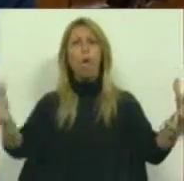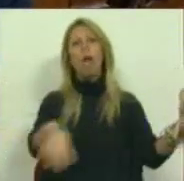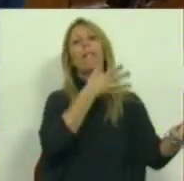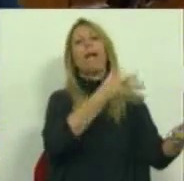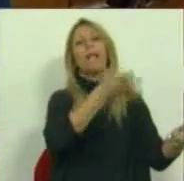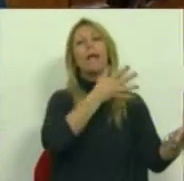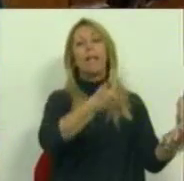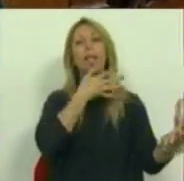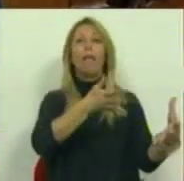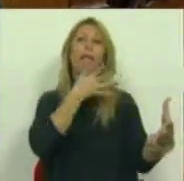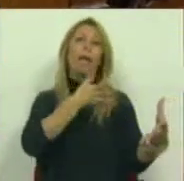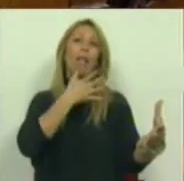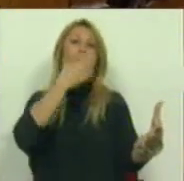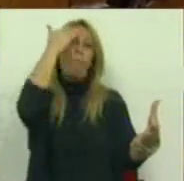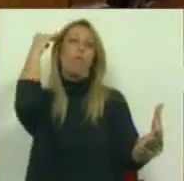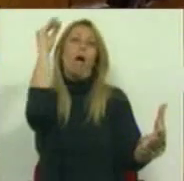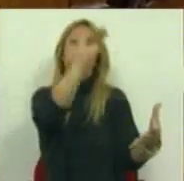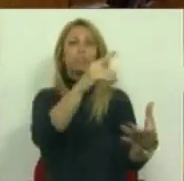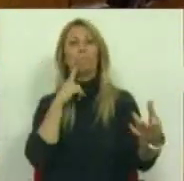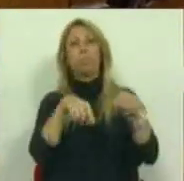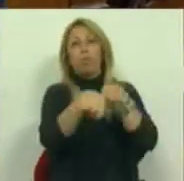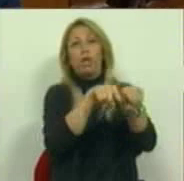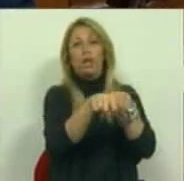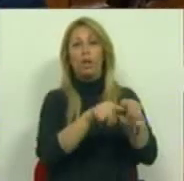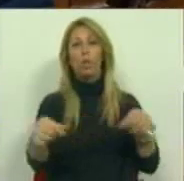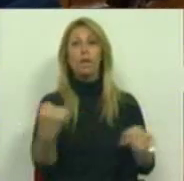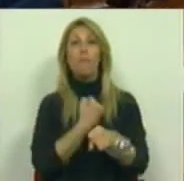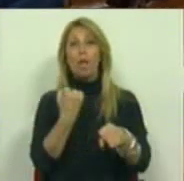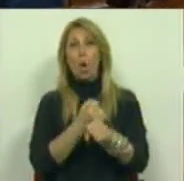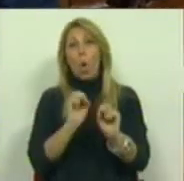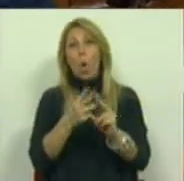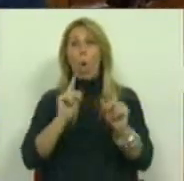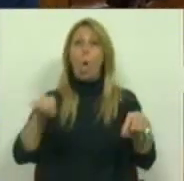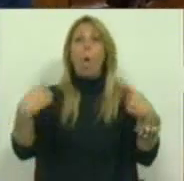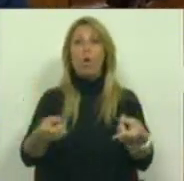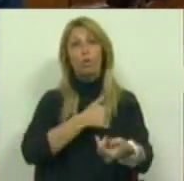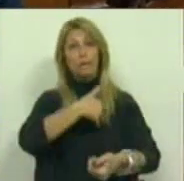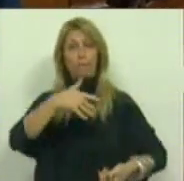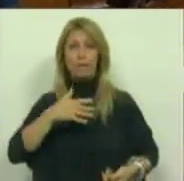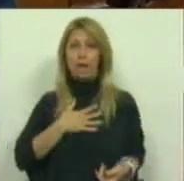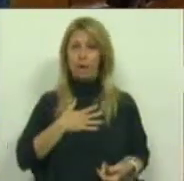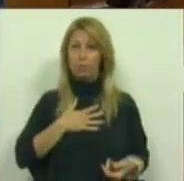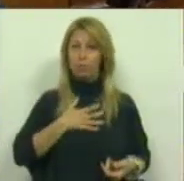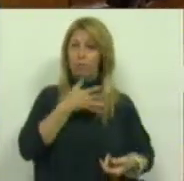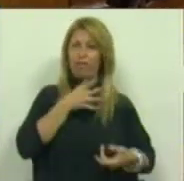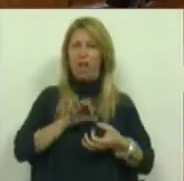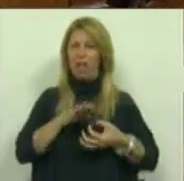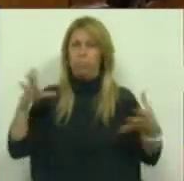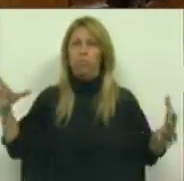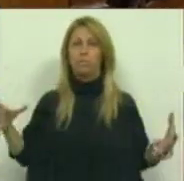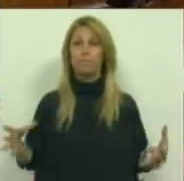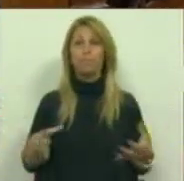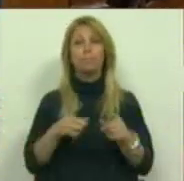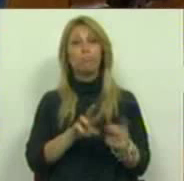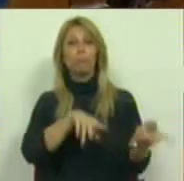tinham quer sobre os políticos, quer sobre os trabalhadores, quer mesmo sobre os outros empresários. Ao mudar a